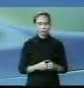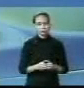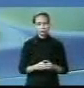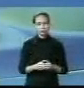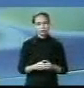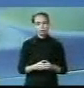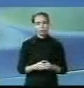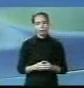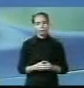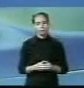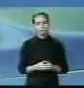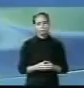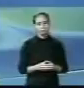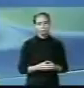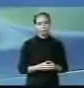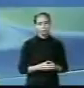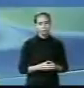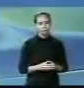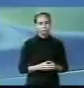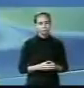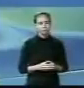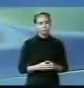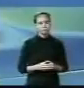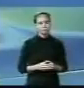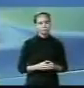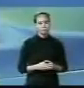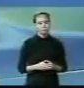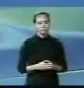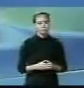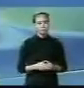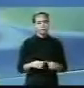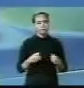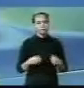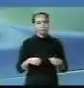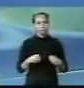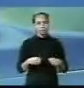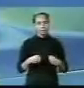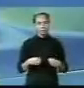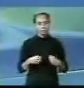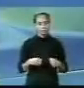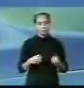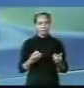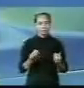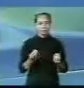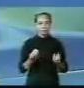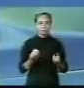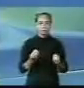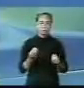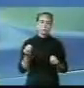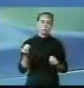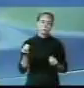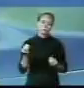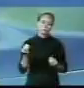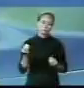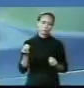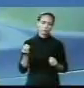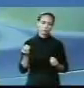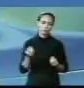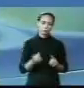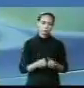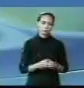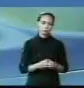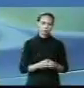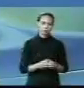frame relay, mesmo sendo ambos da mesma capacidade, do mesmo link, né, mesmo tamanho de banda. Então é isso, porque há uma tensão maior,